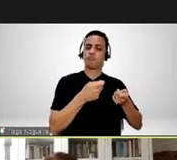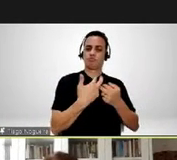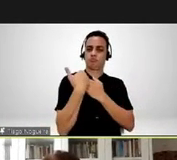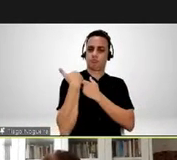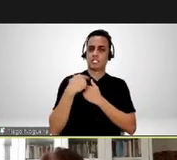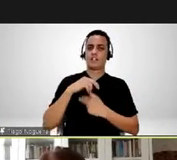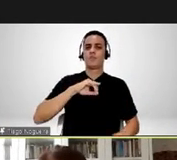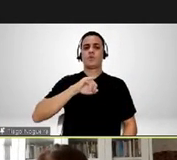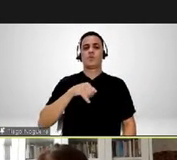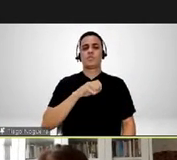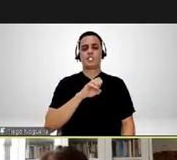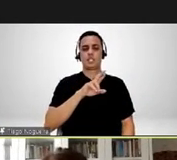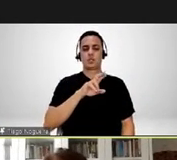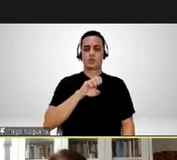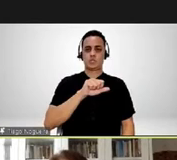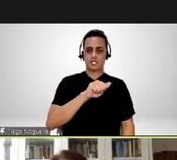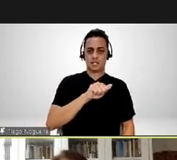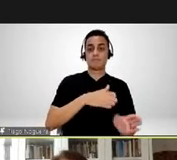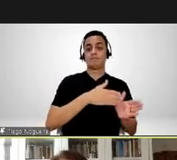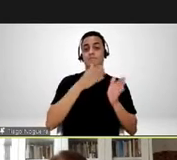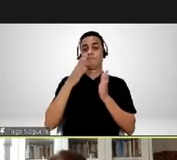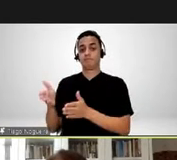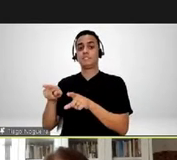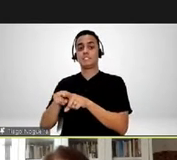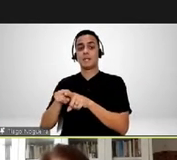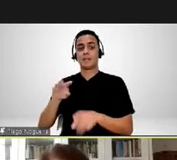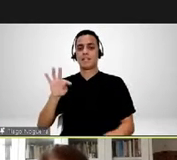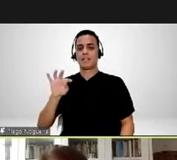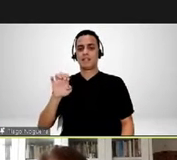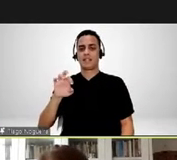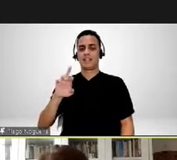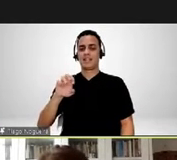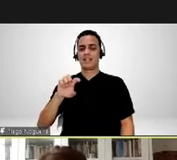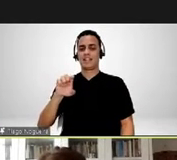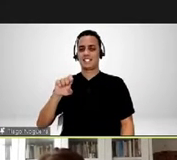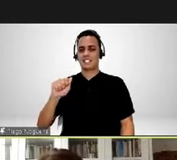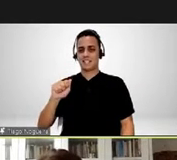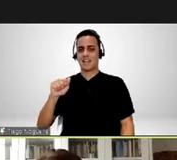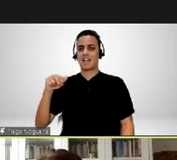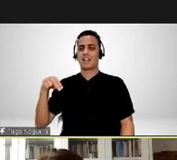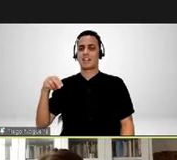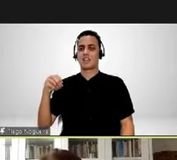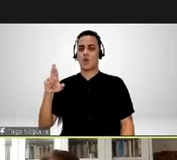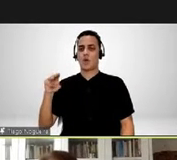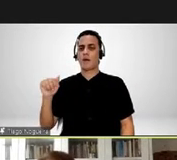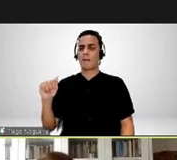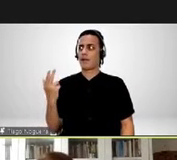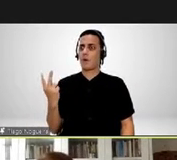da professora Teresa Norma, como duas grandes desbravadoras, né? No